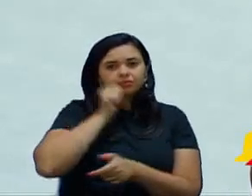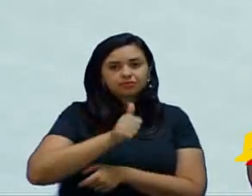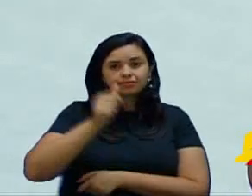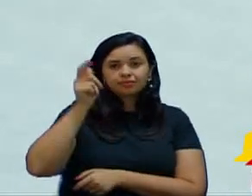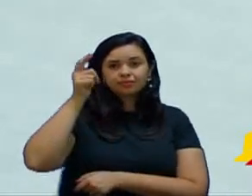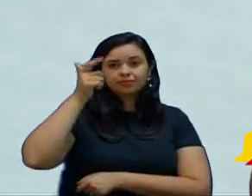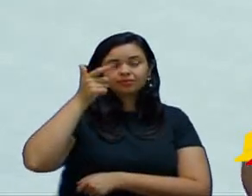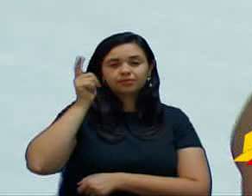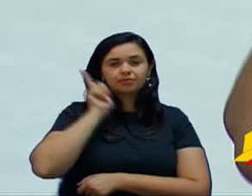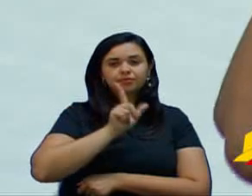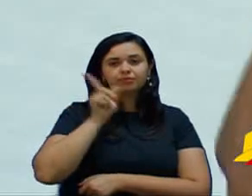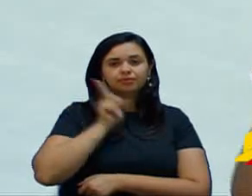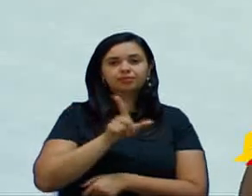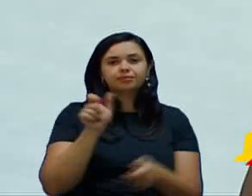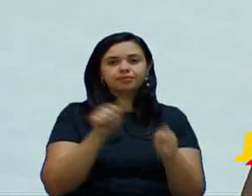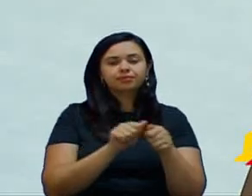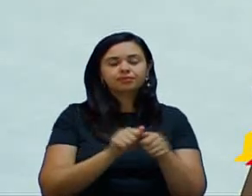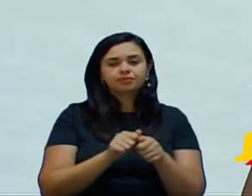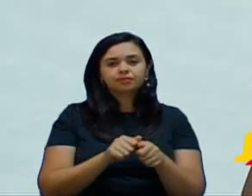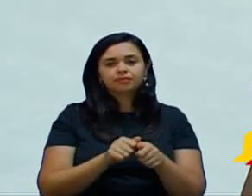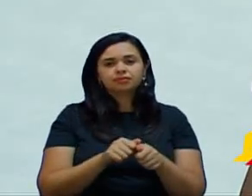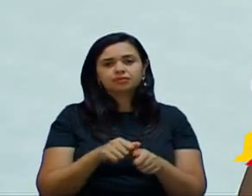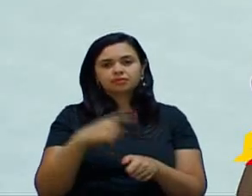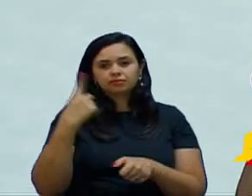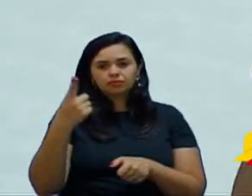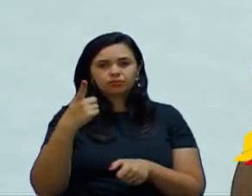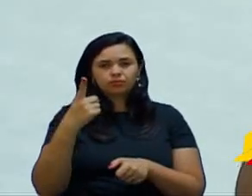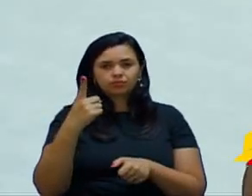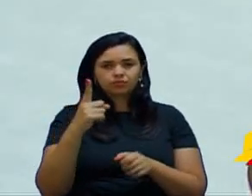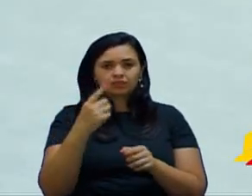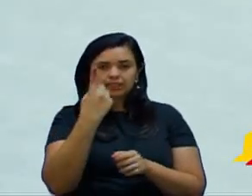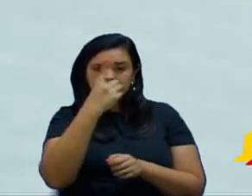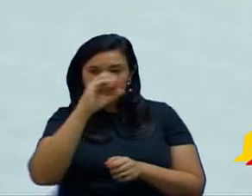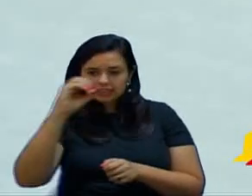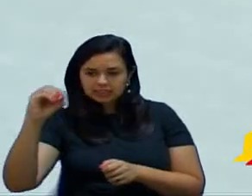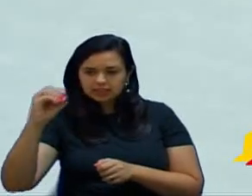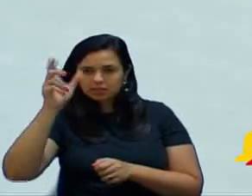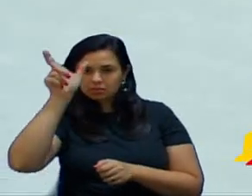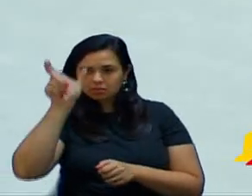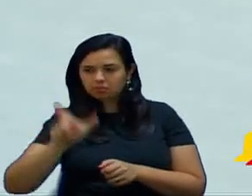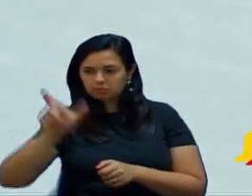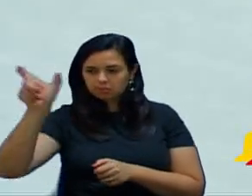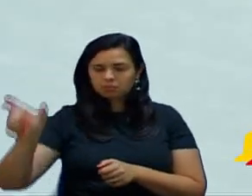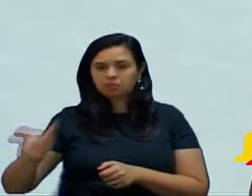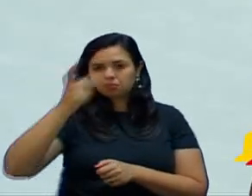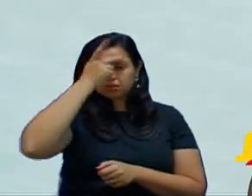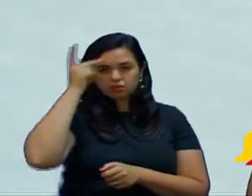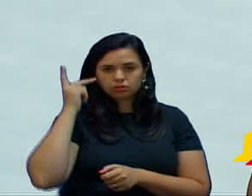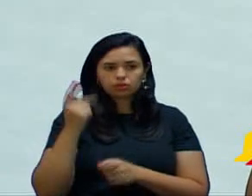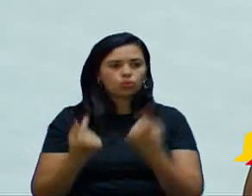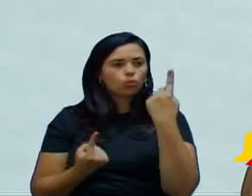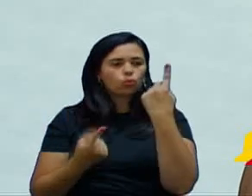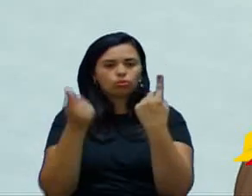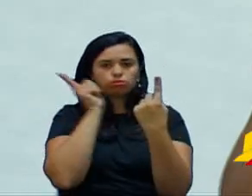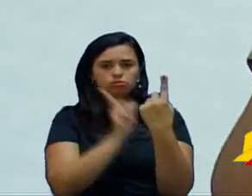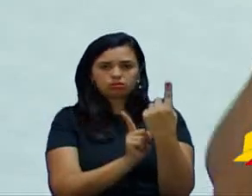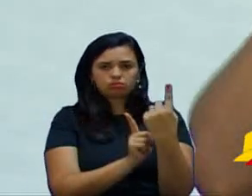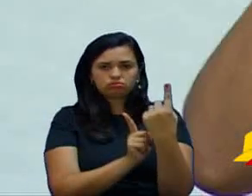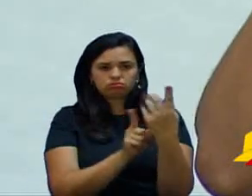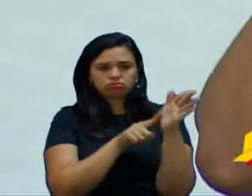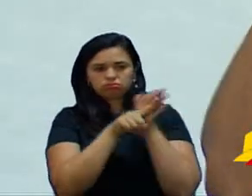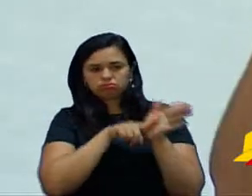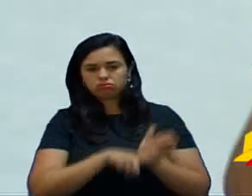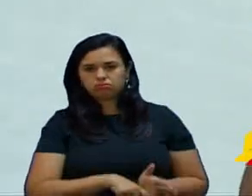é um em cada 100. E eu me lembro que, quando eu fui fazer a minha mamografia, foi